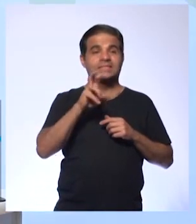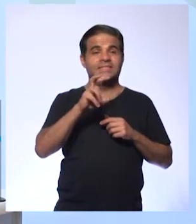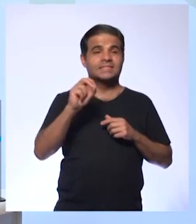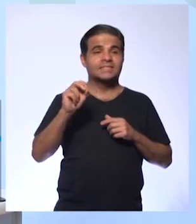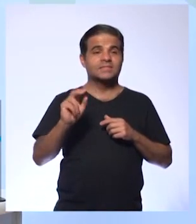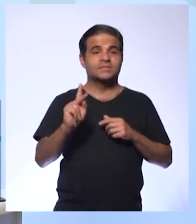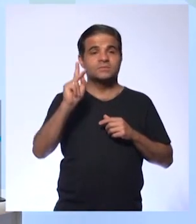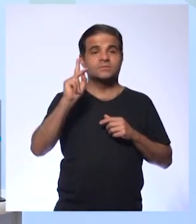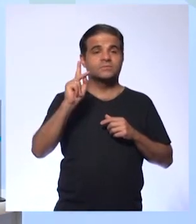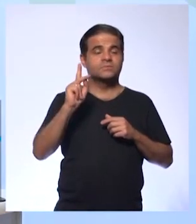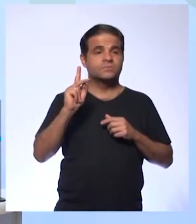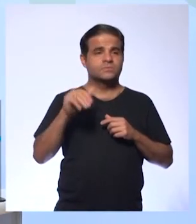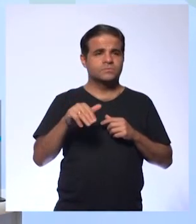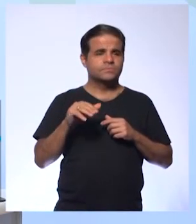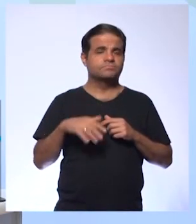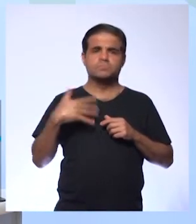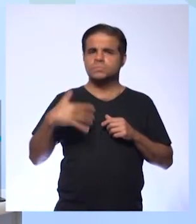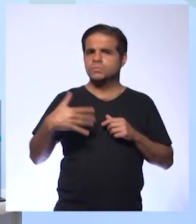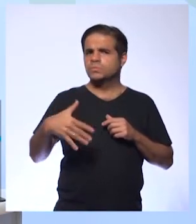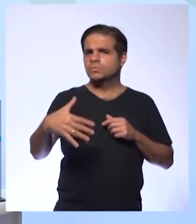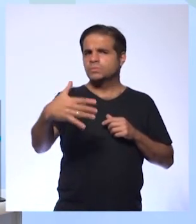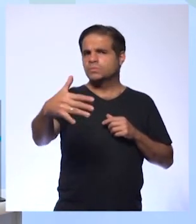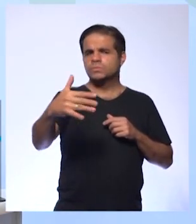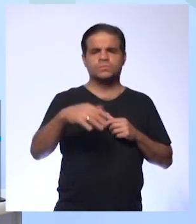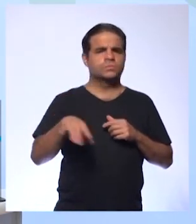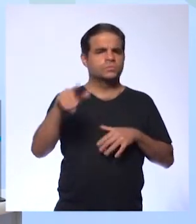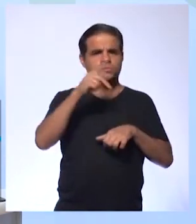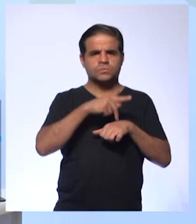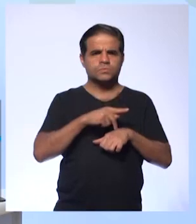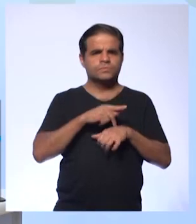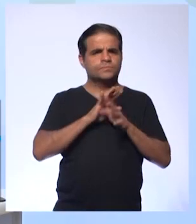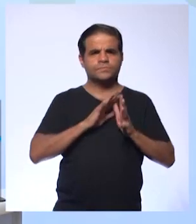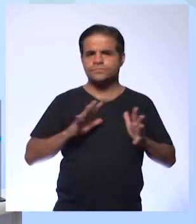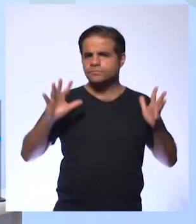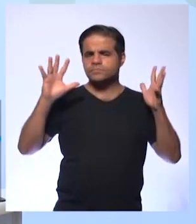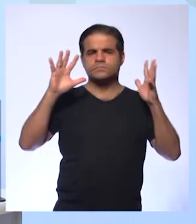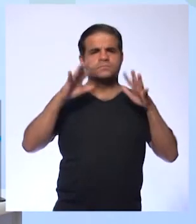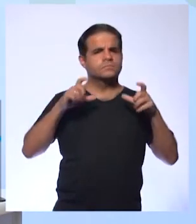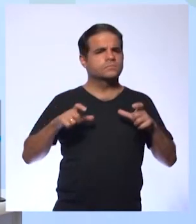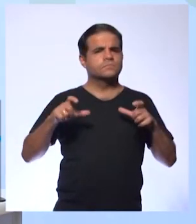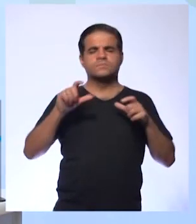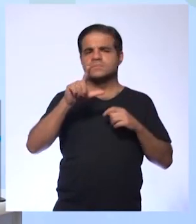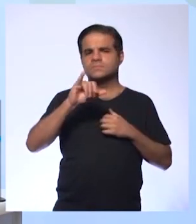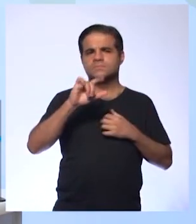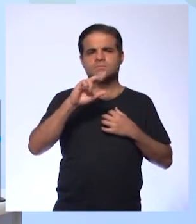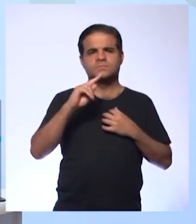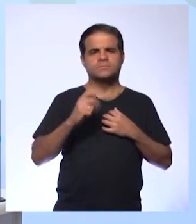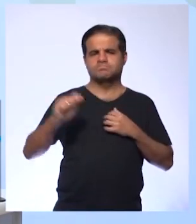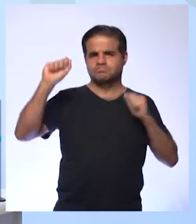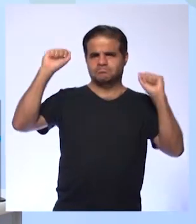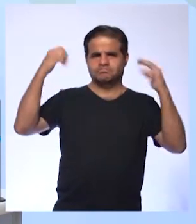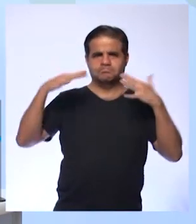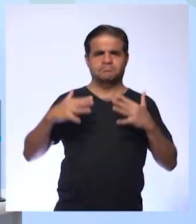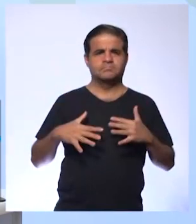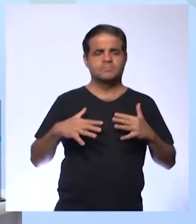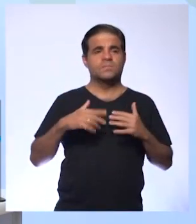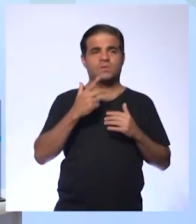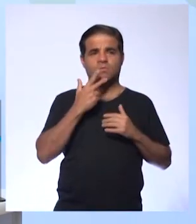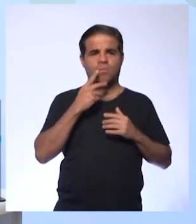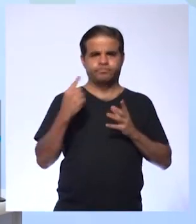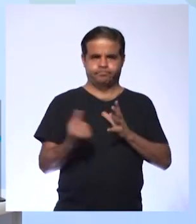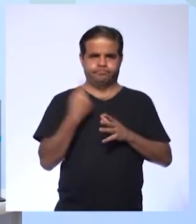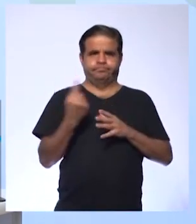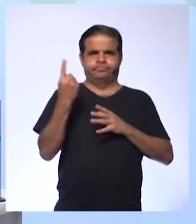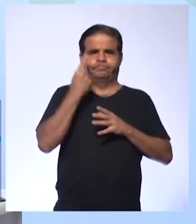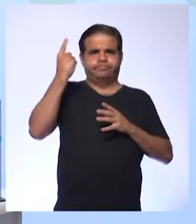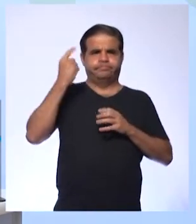500 quilômetros cúbicos de uma imensa rocha, ou até de um território da ilha despencando, porque quando o furacão entra em